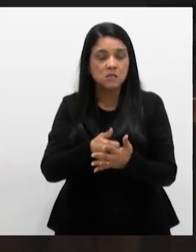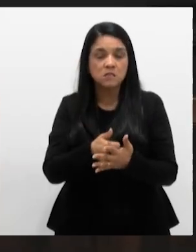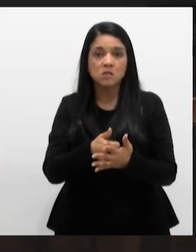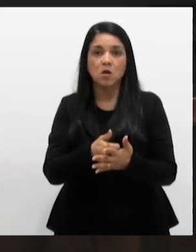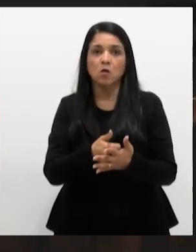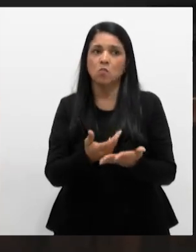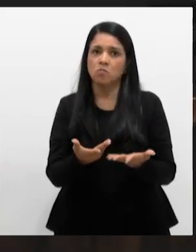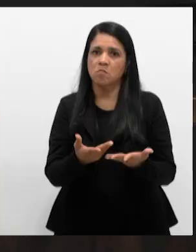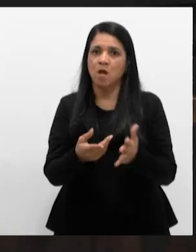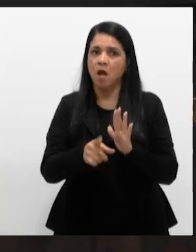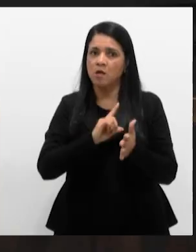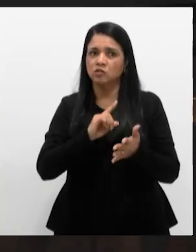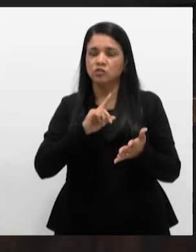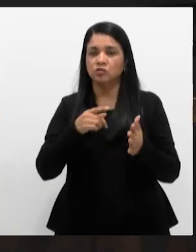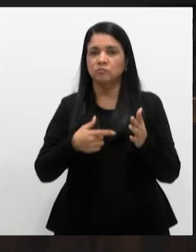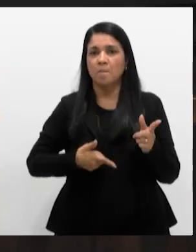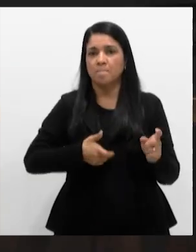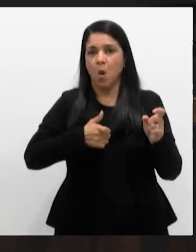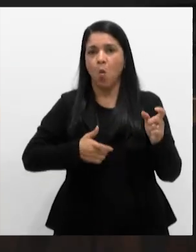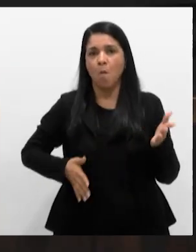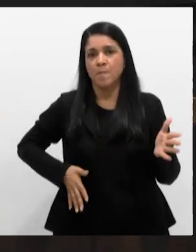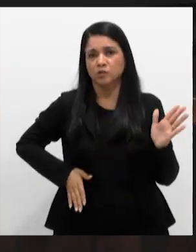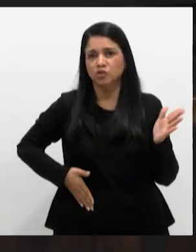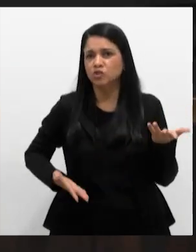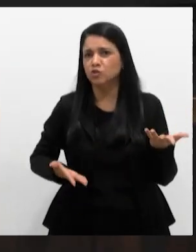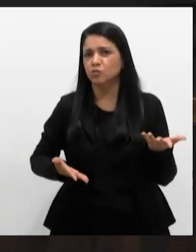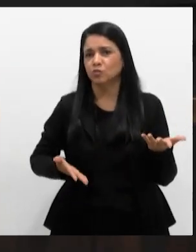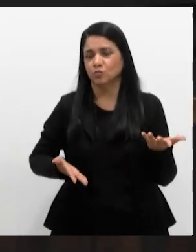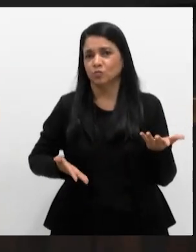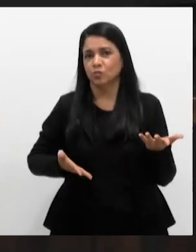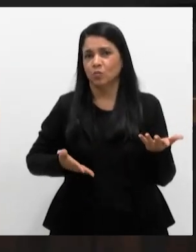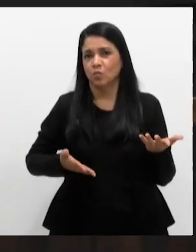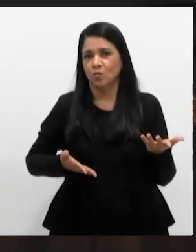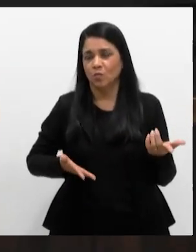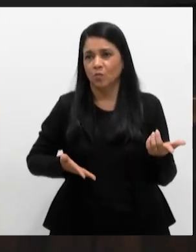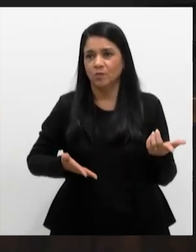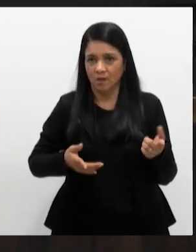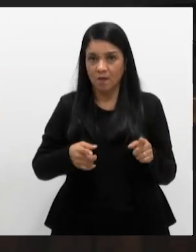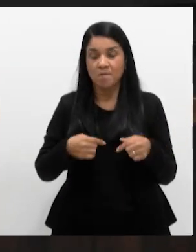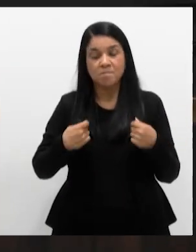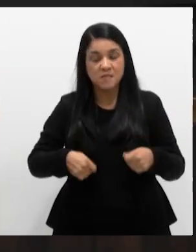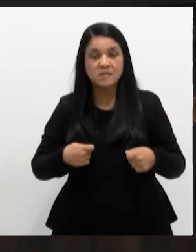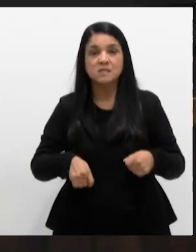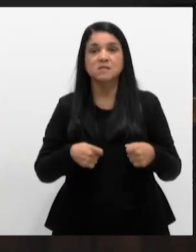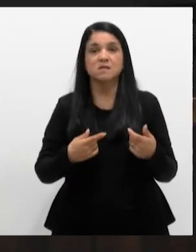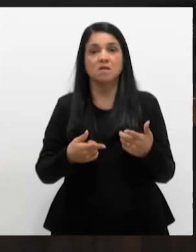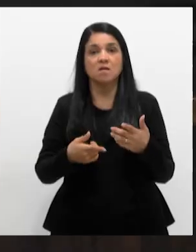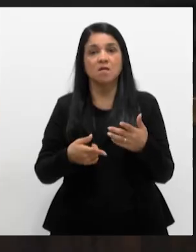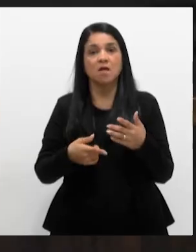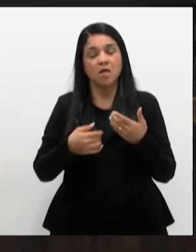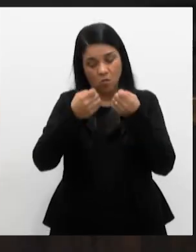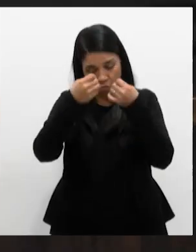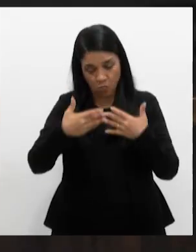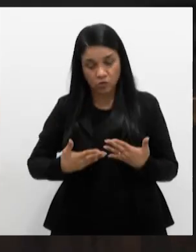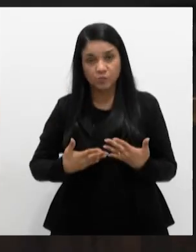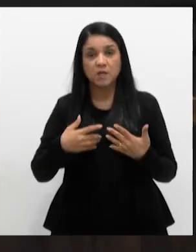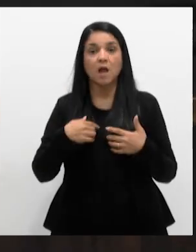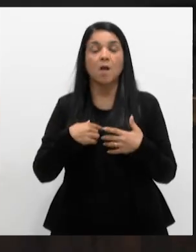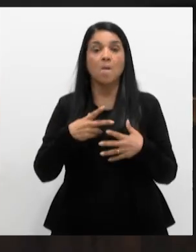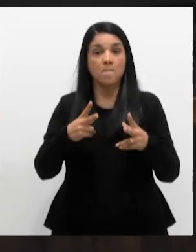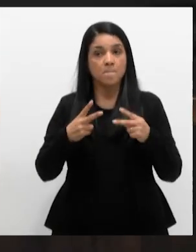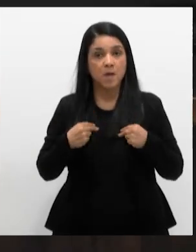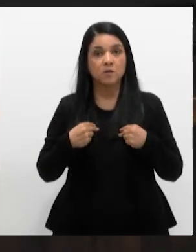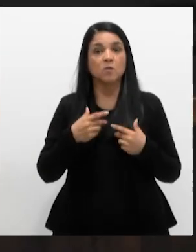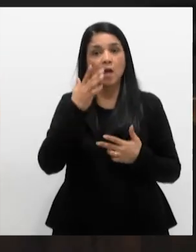maior periculosidade do país, que infelizmente grande parte está aqui no nosso estado. Então, desde já, estou antecipando a minha parte de mérito para dizer que amanhã